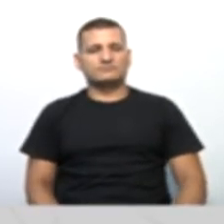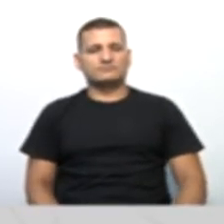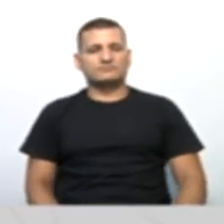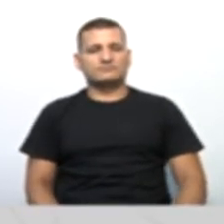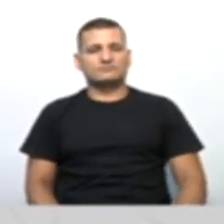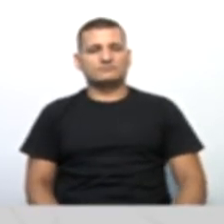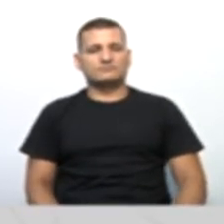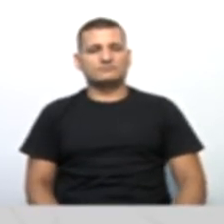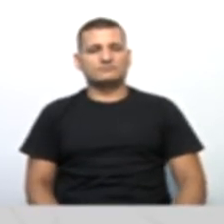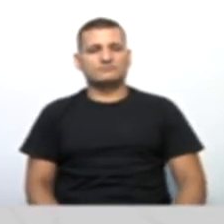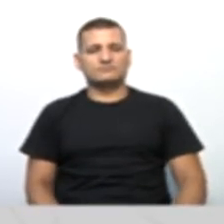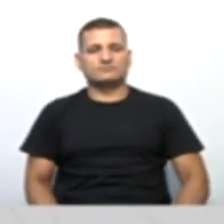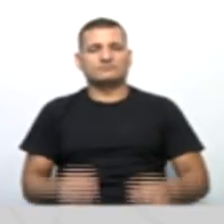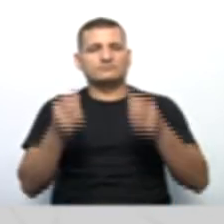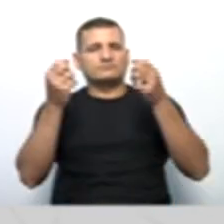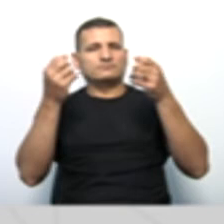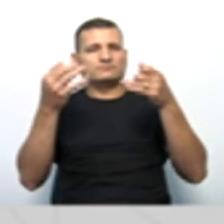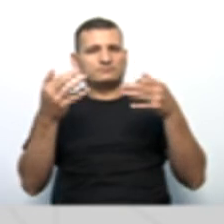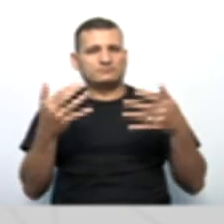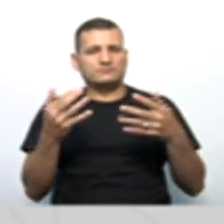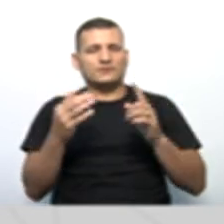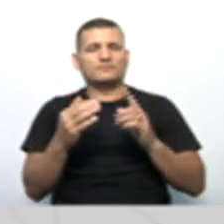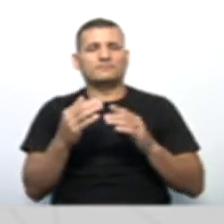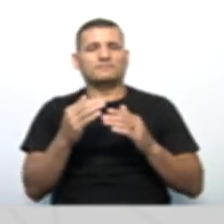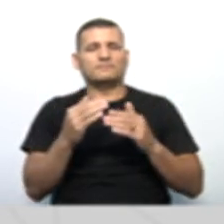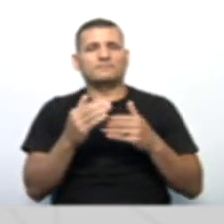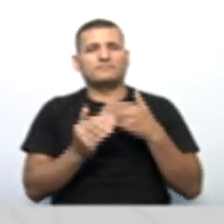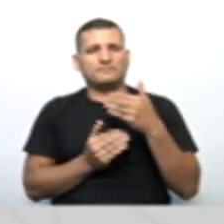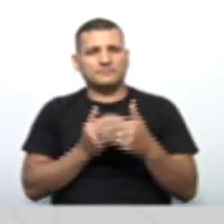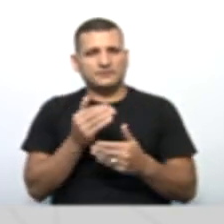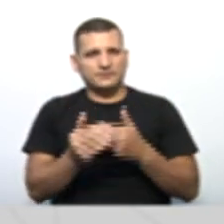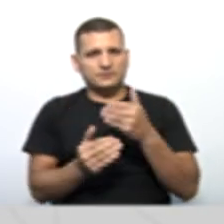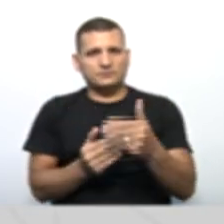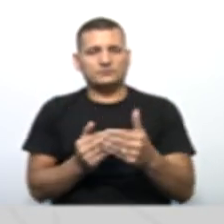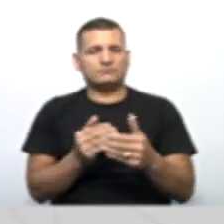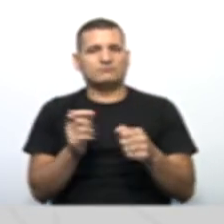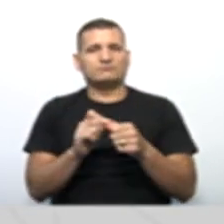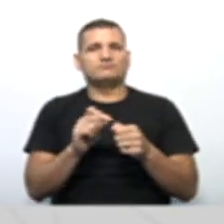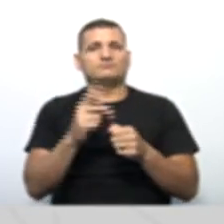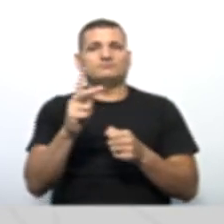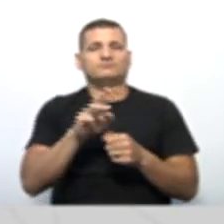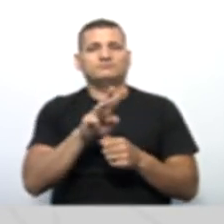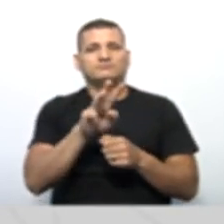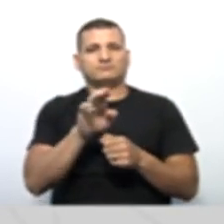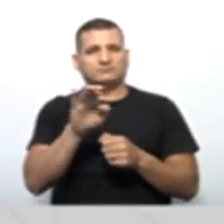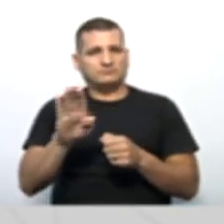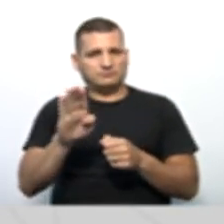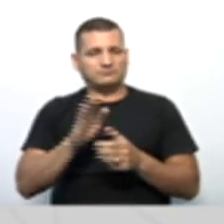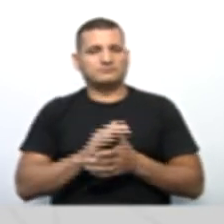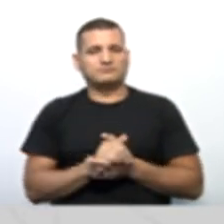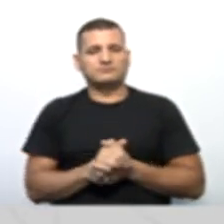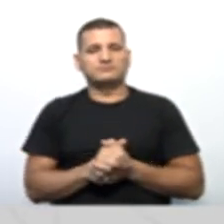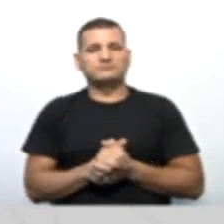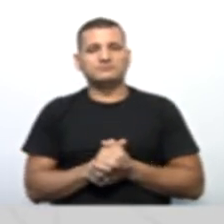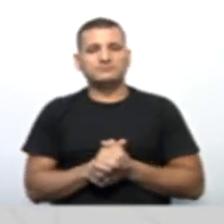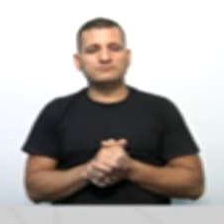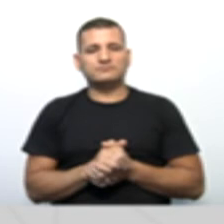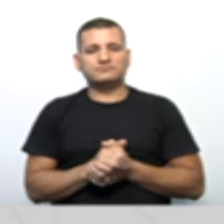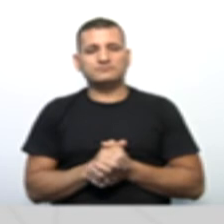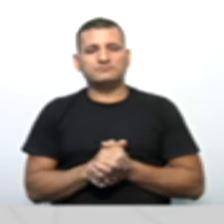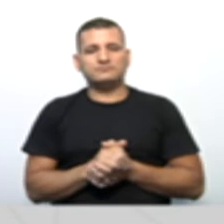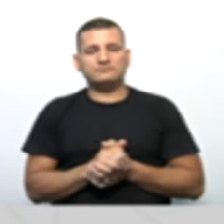legal descreva os principais passos para criar a sua página web a pessoa estava com dúvida é professora